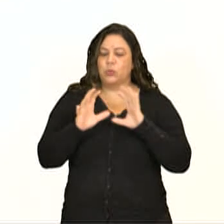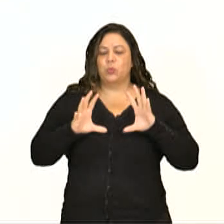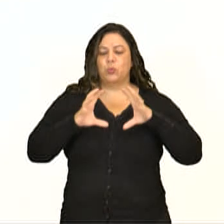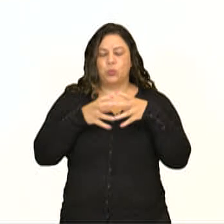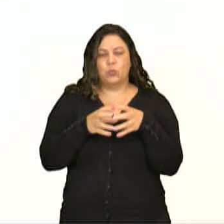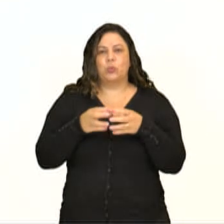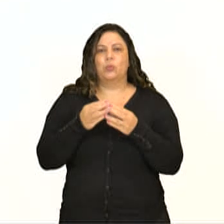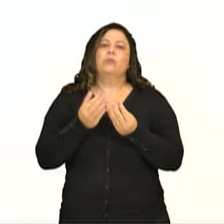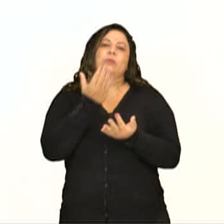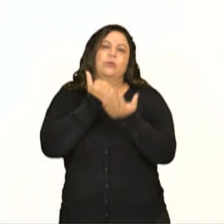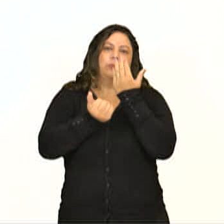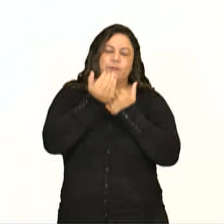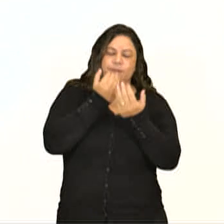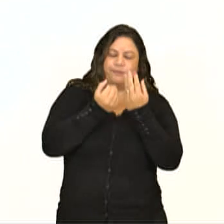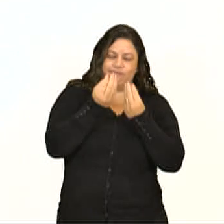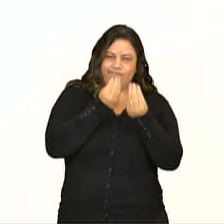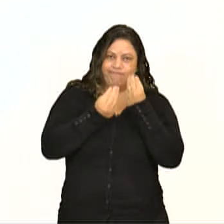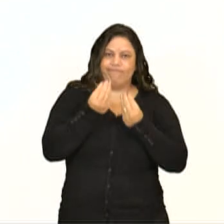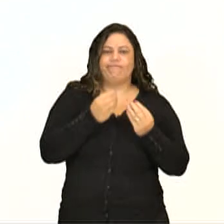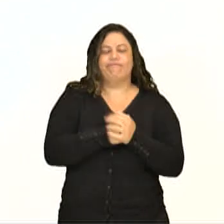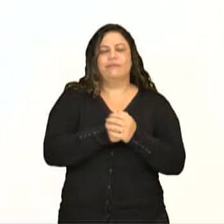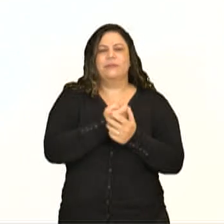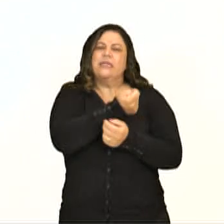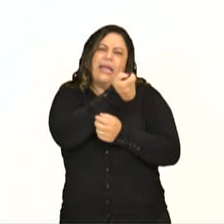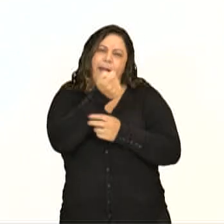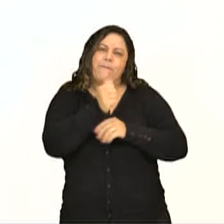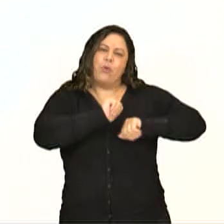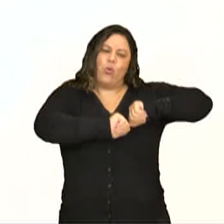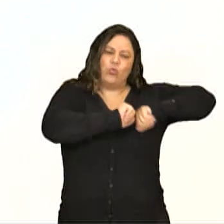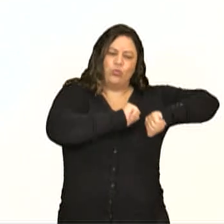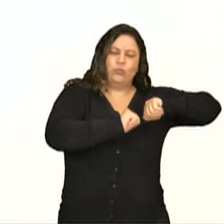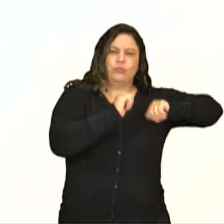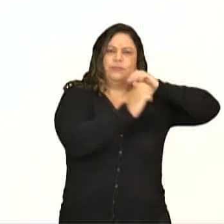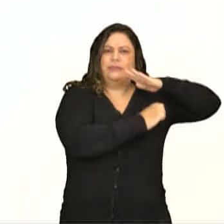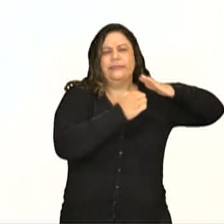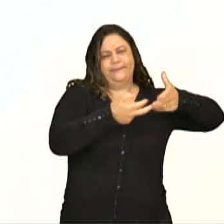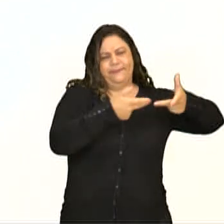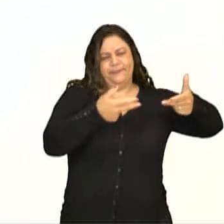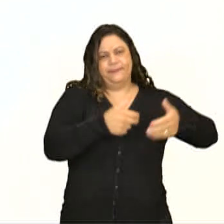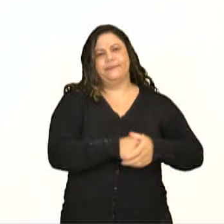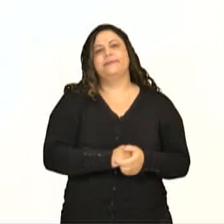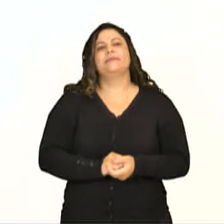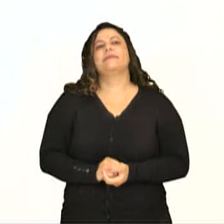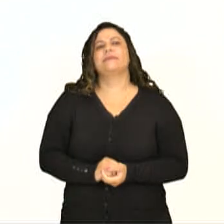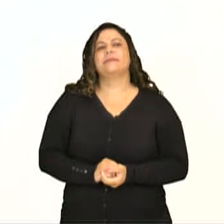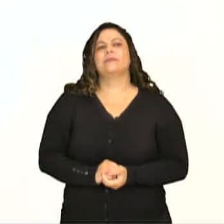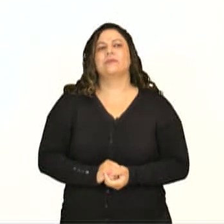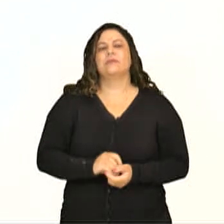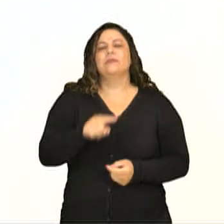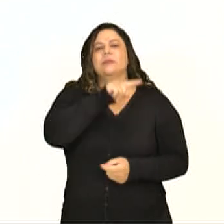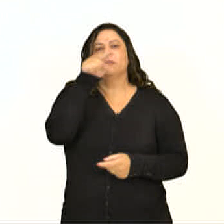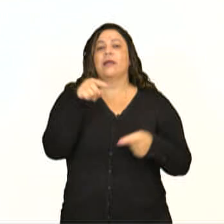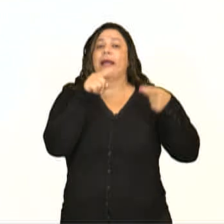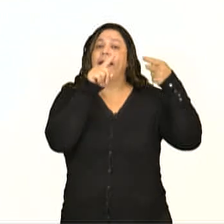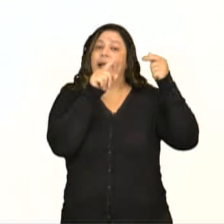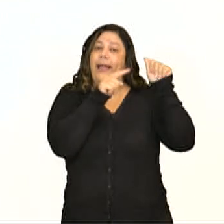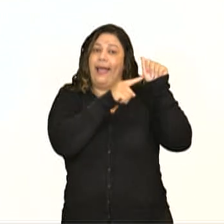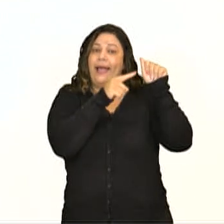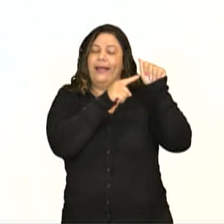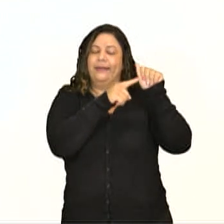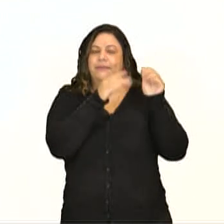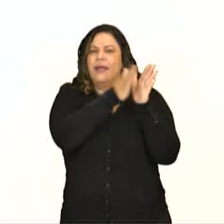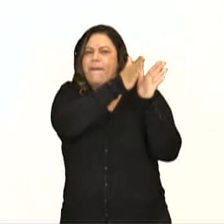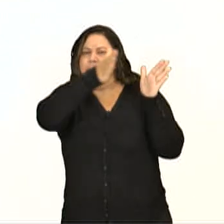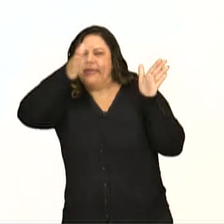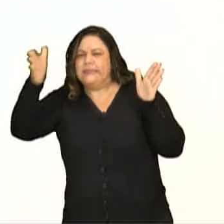são minimamente processados. Vamos ler cada uma das opções? Olha aqui, ó. Passaram por grandes